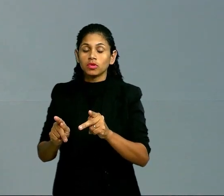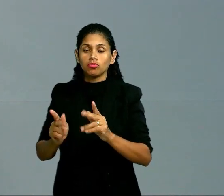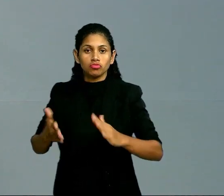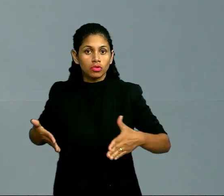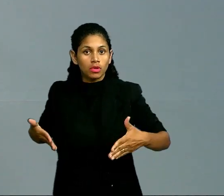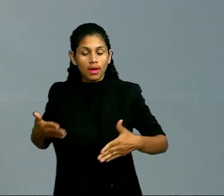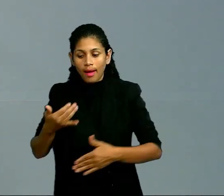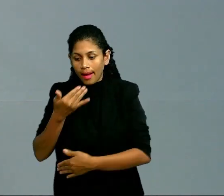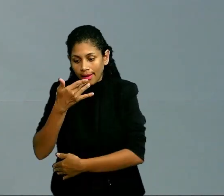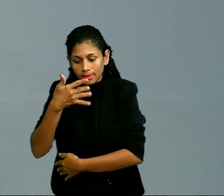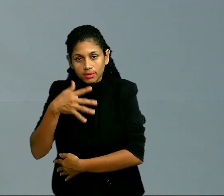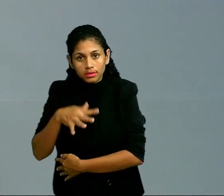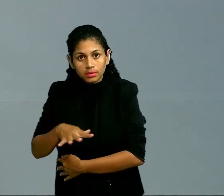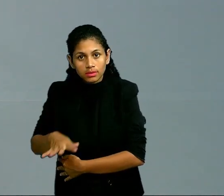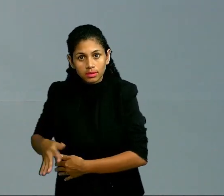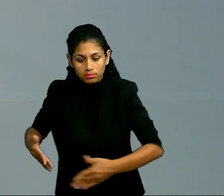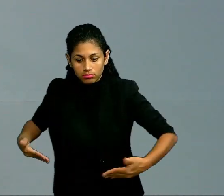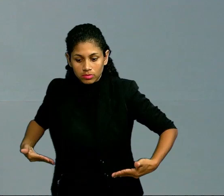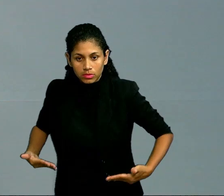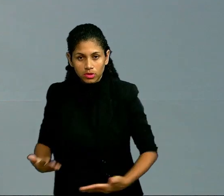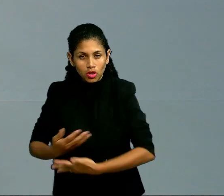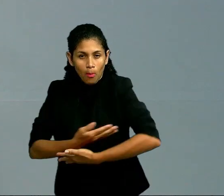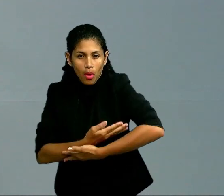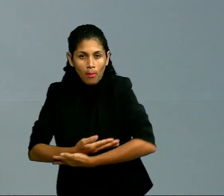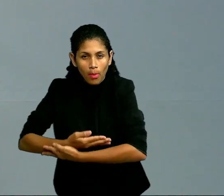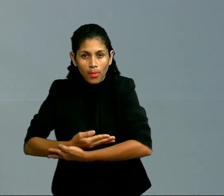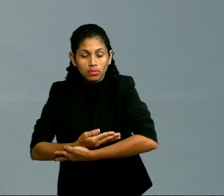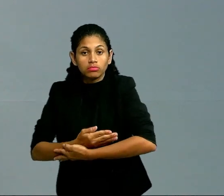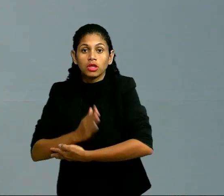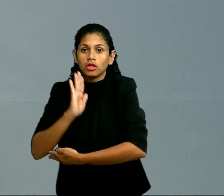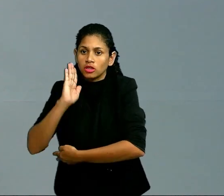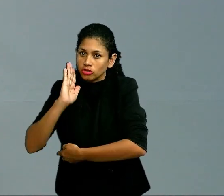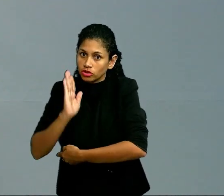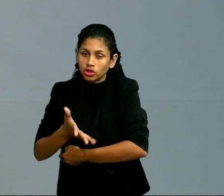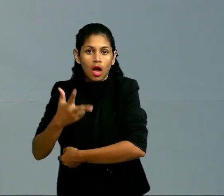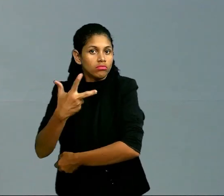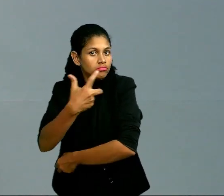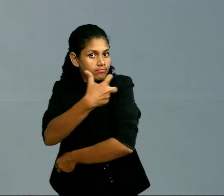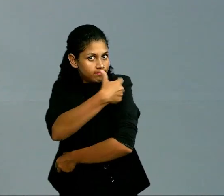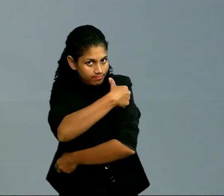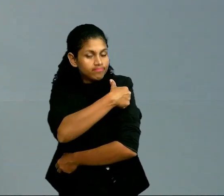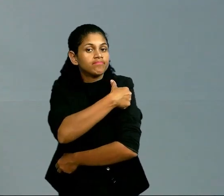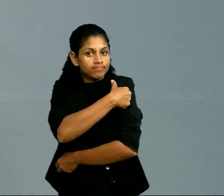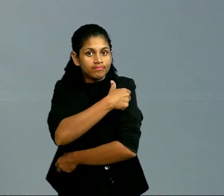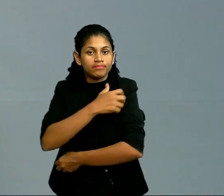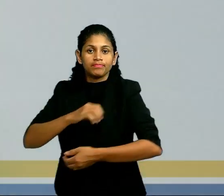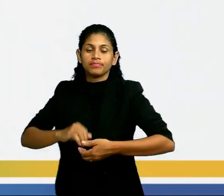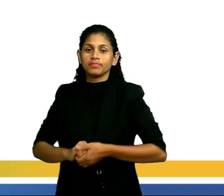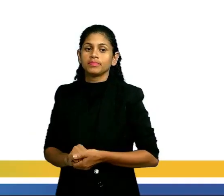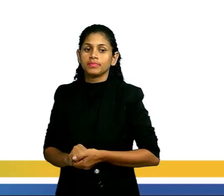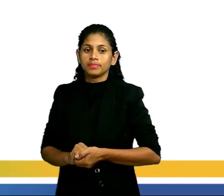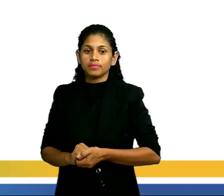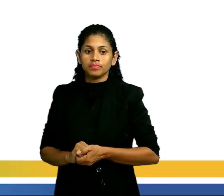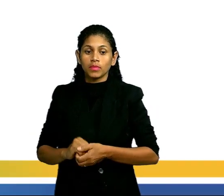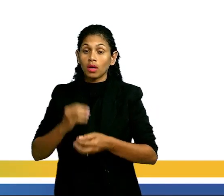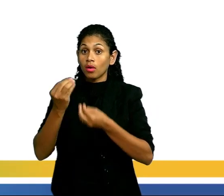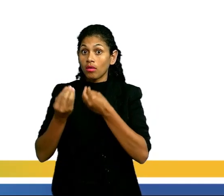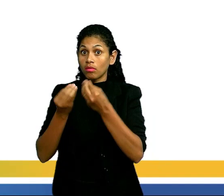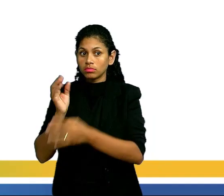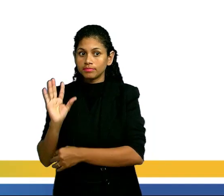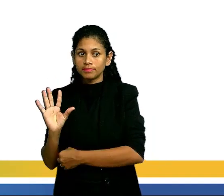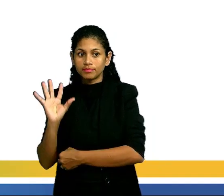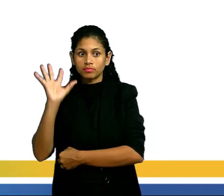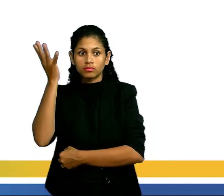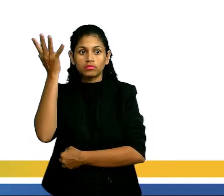para poder se prevenir, né, a certas viroses, tá? E olha só como é que ela é. Então,